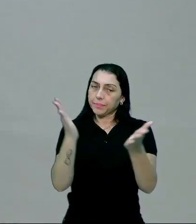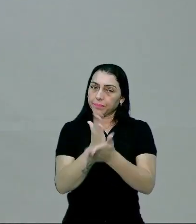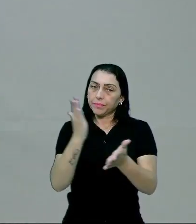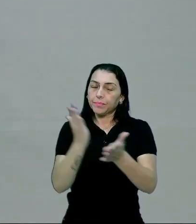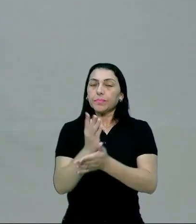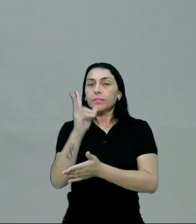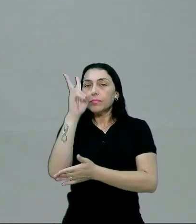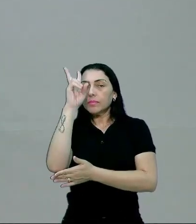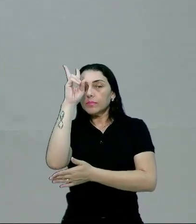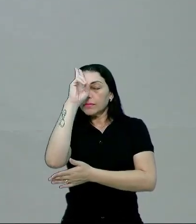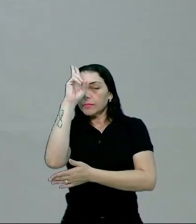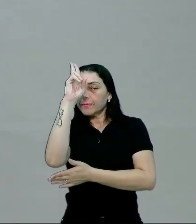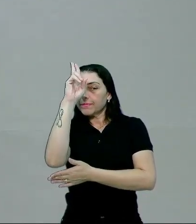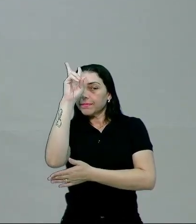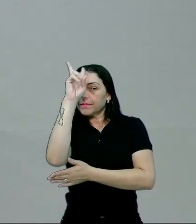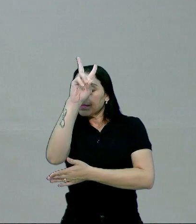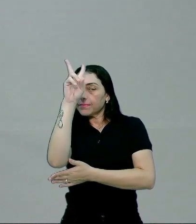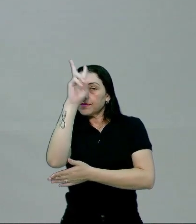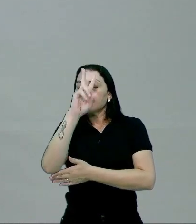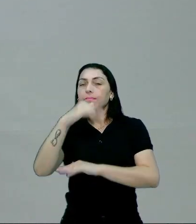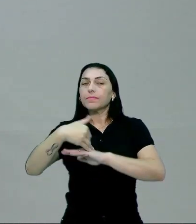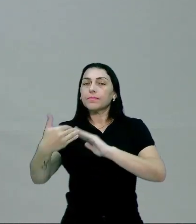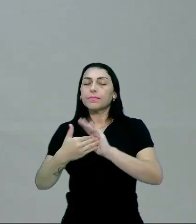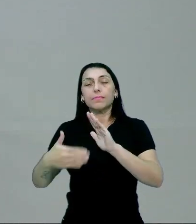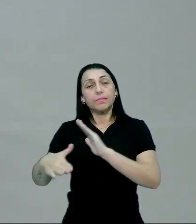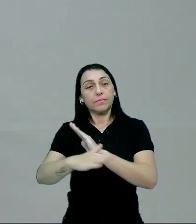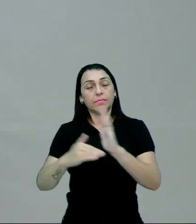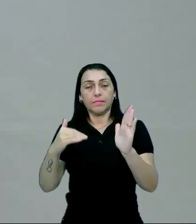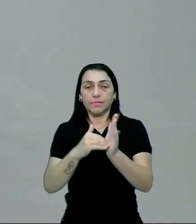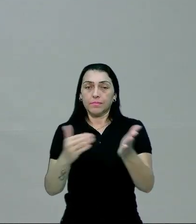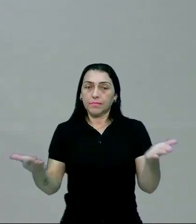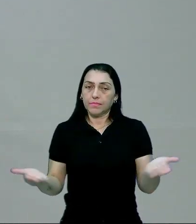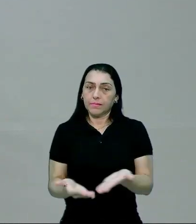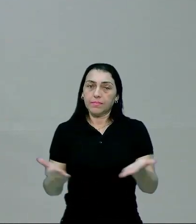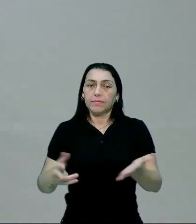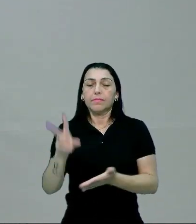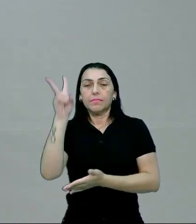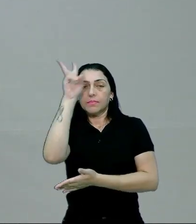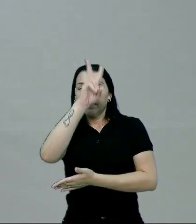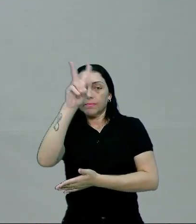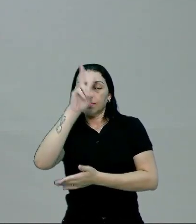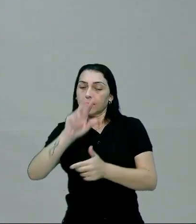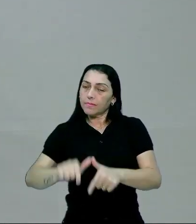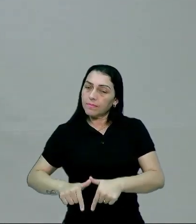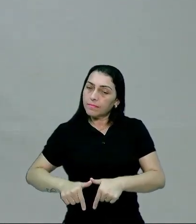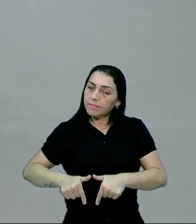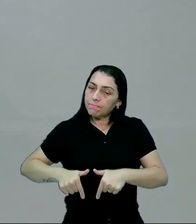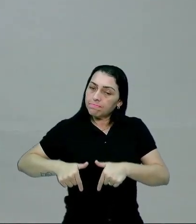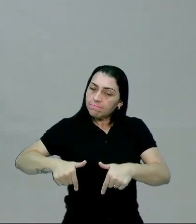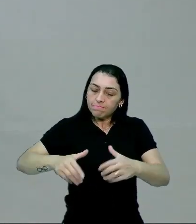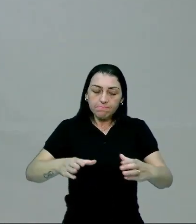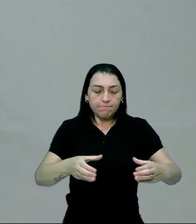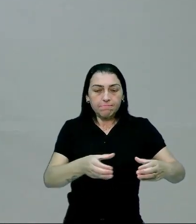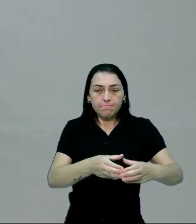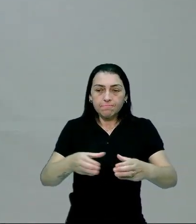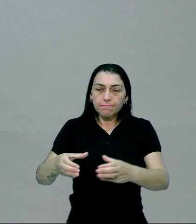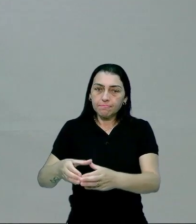a história de todas as sociedades até hoje é a história da luta de classes.